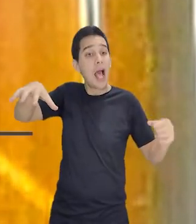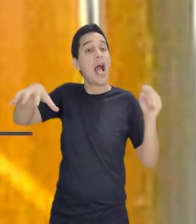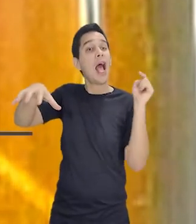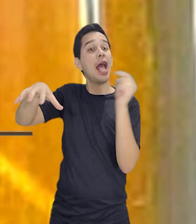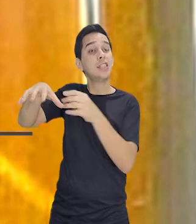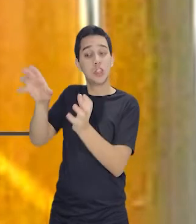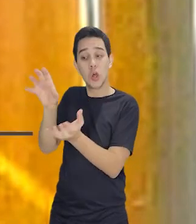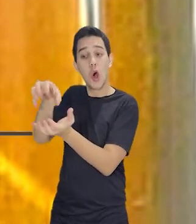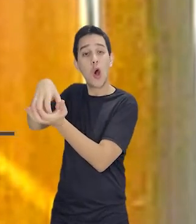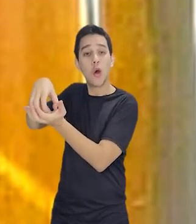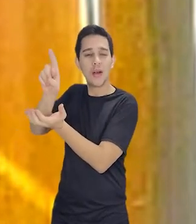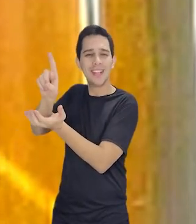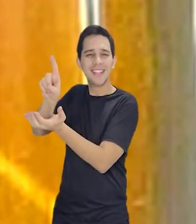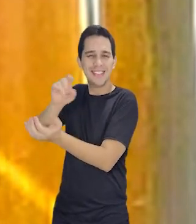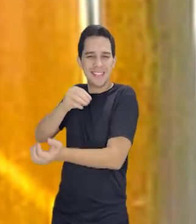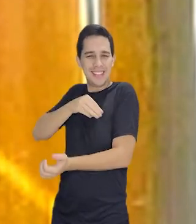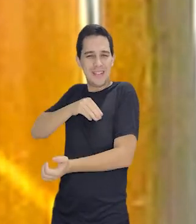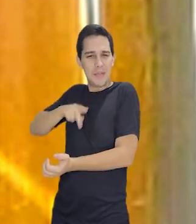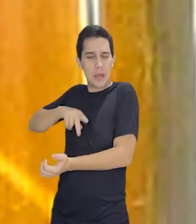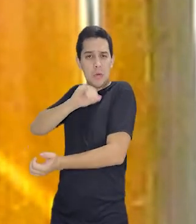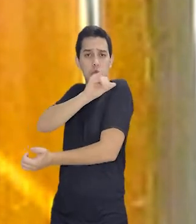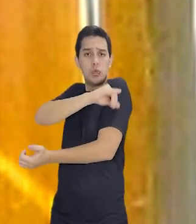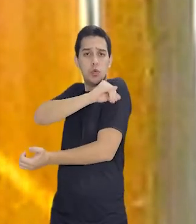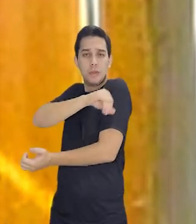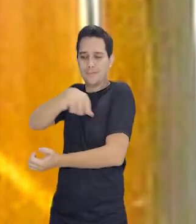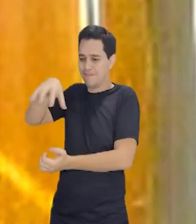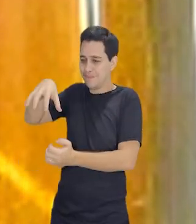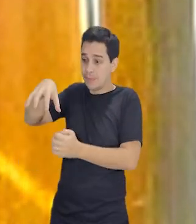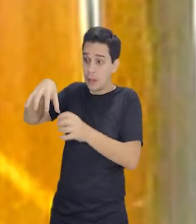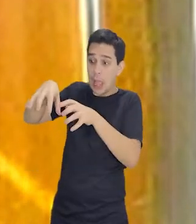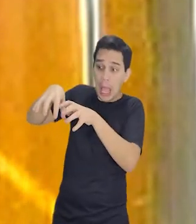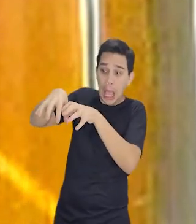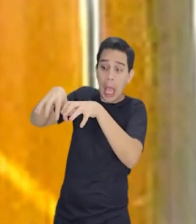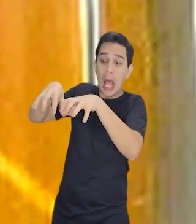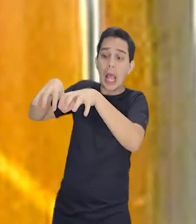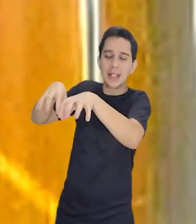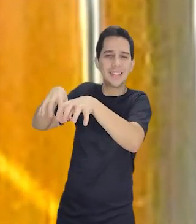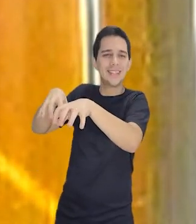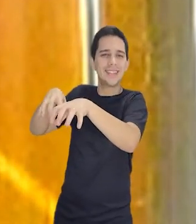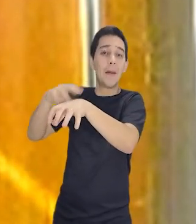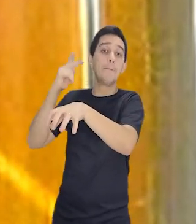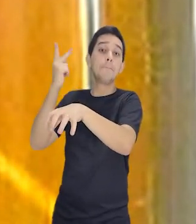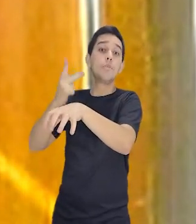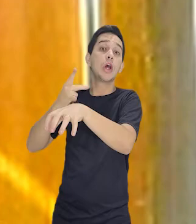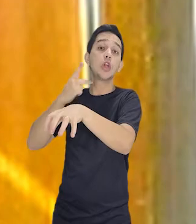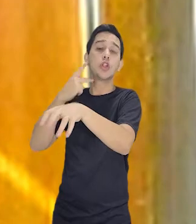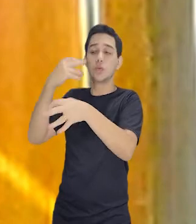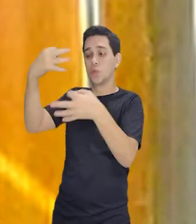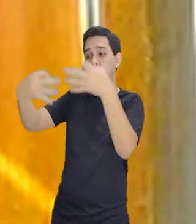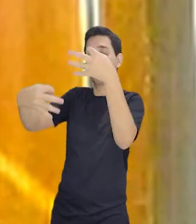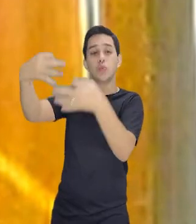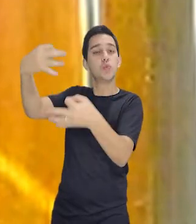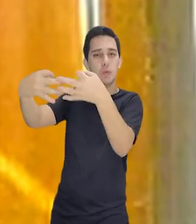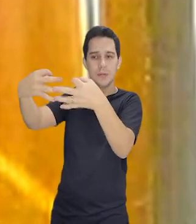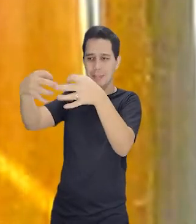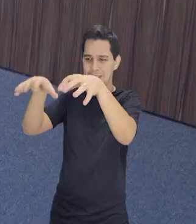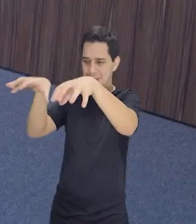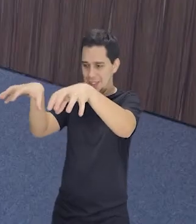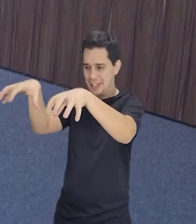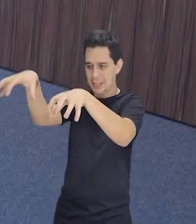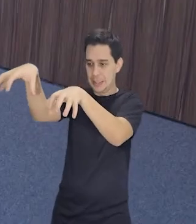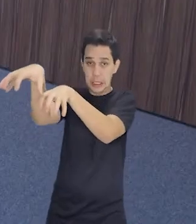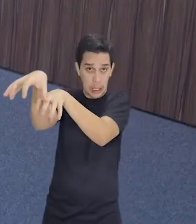compõe a estrutura da Procuradoria-Geral de Justiça, né, e atua como última instância em assuntos relacionados ao planejamento